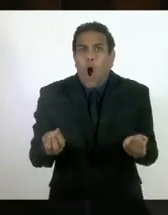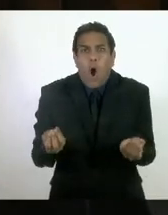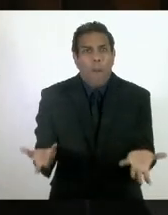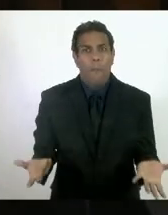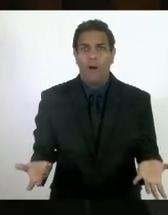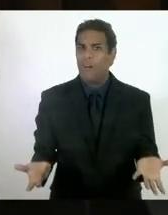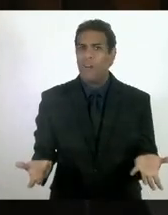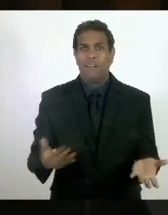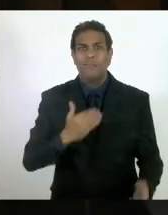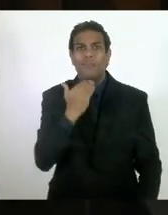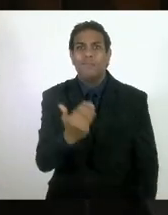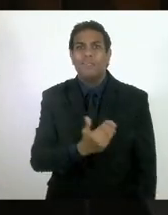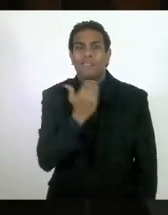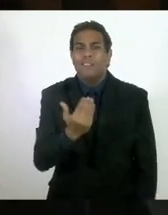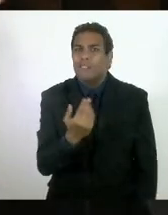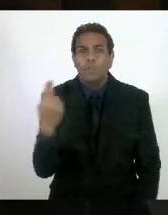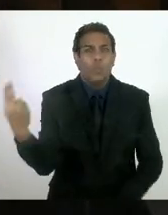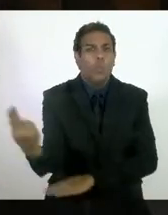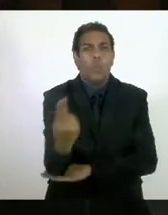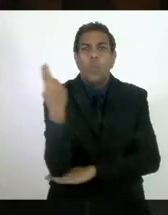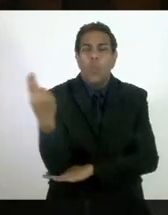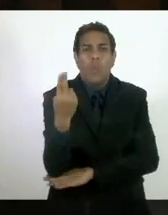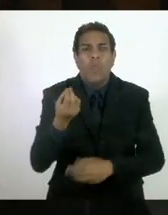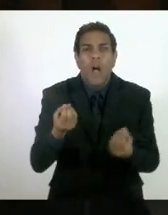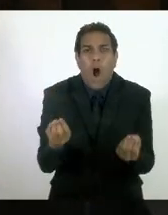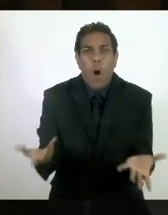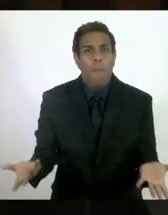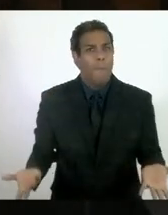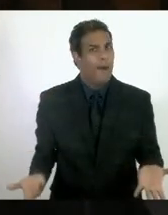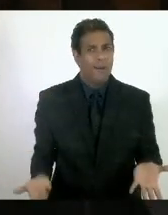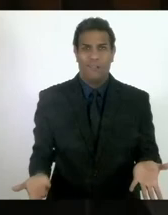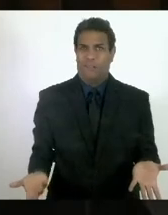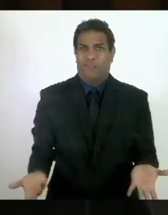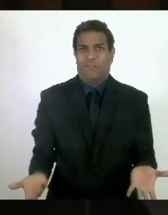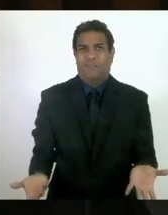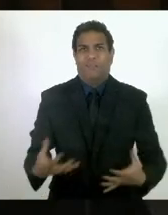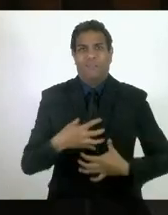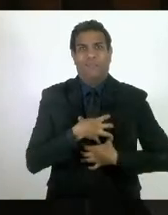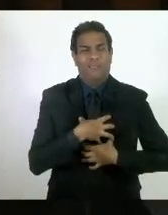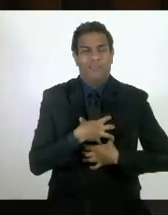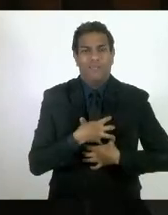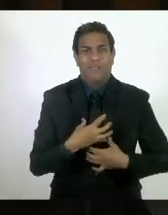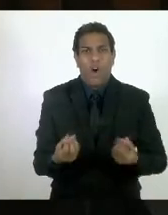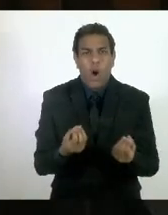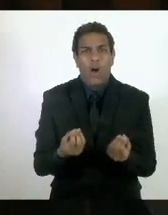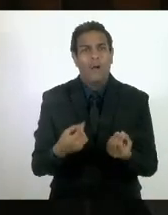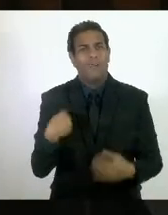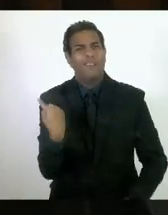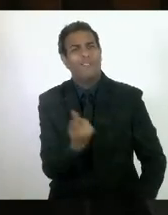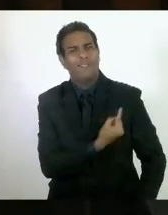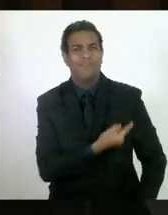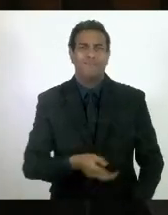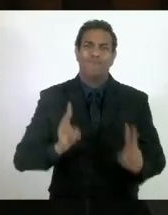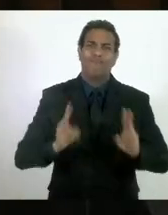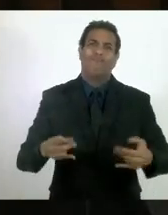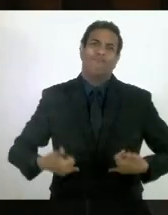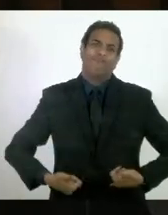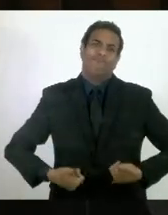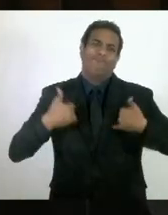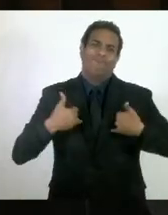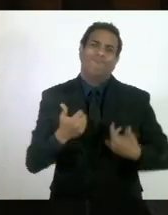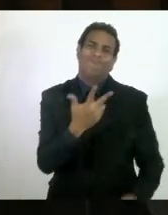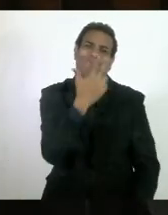Absurdos dessa aí precedentes não nós todos nos orgulhamos de nós